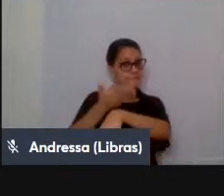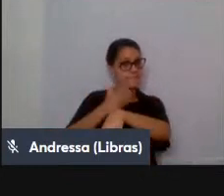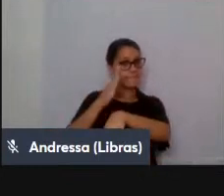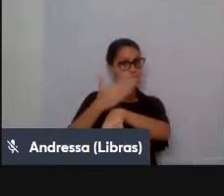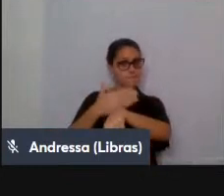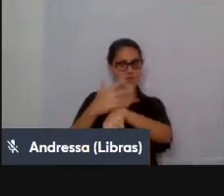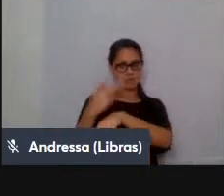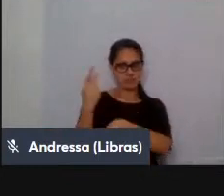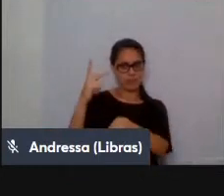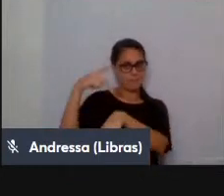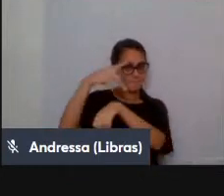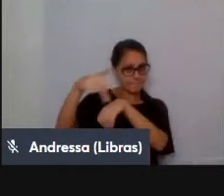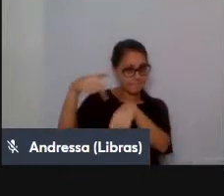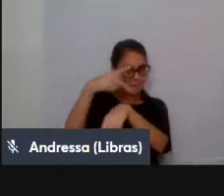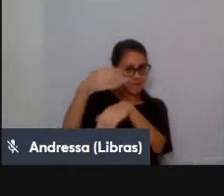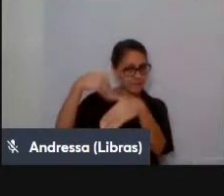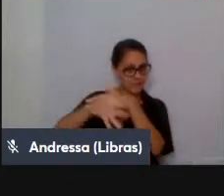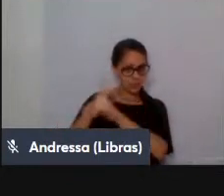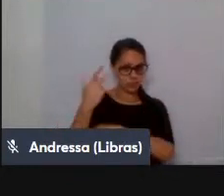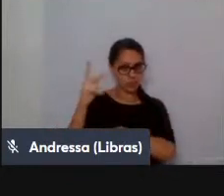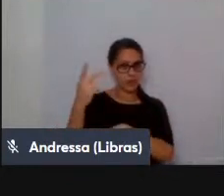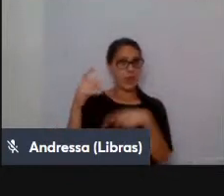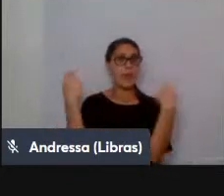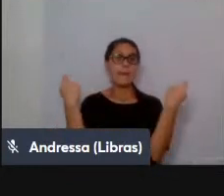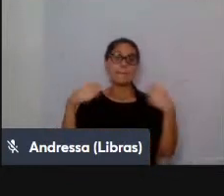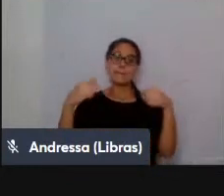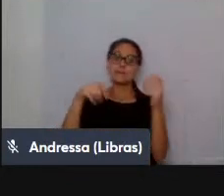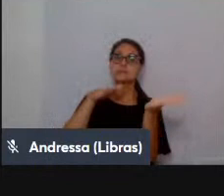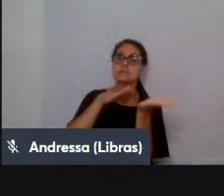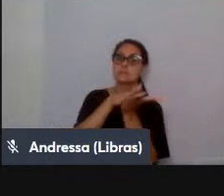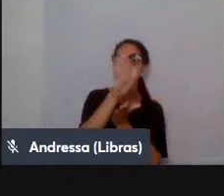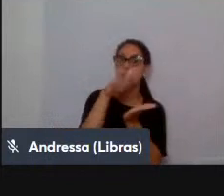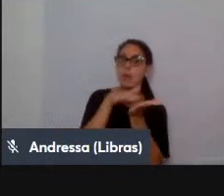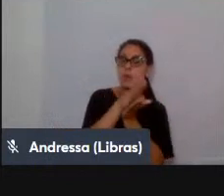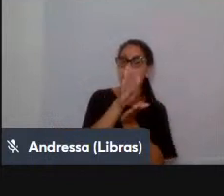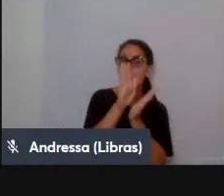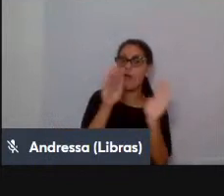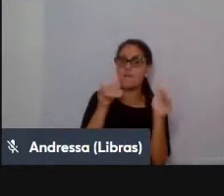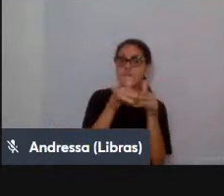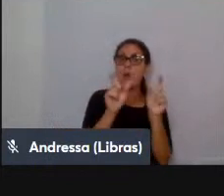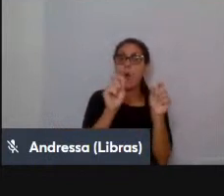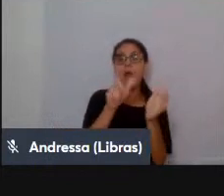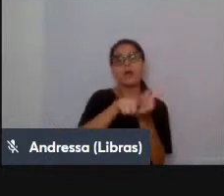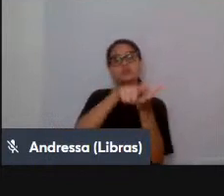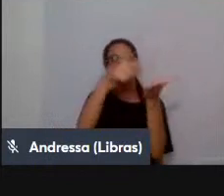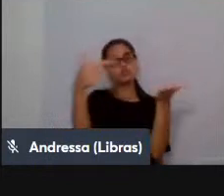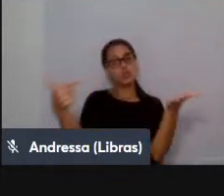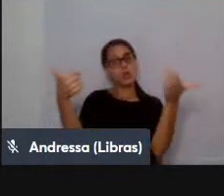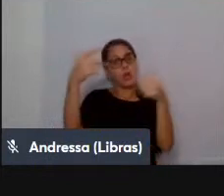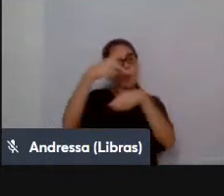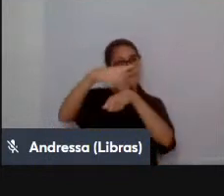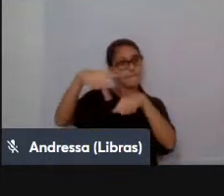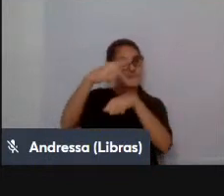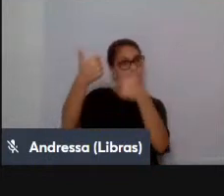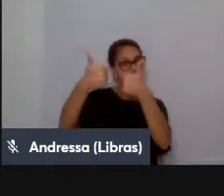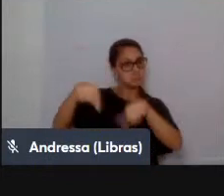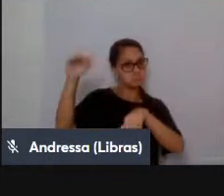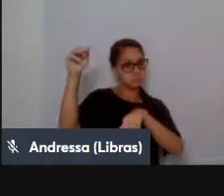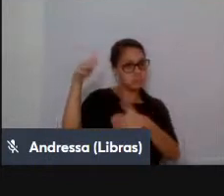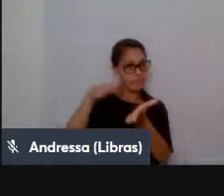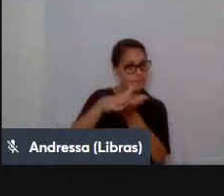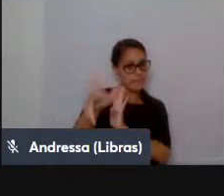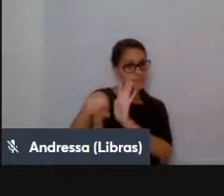próprio país, é preciso publicar em jornais locais na sua própria